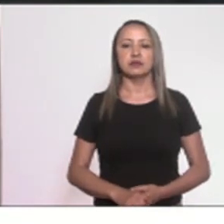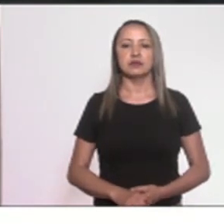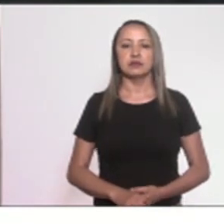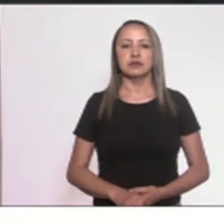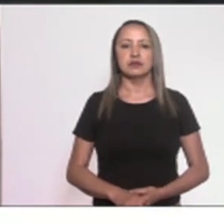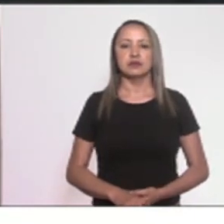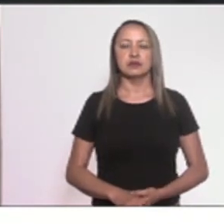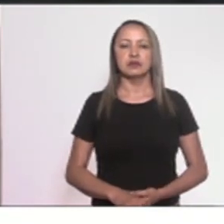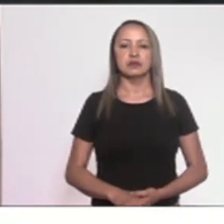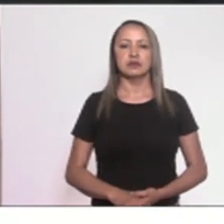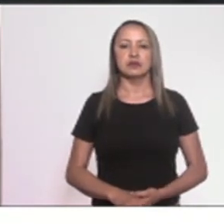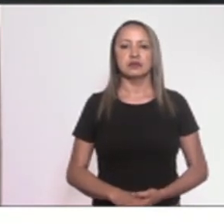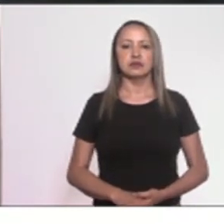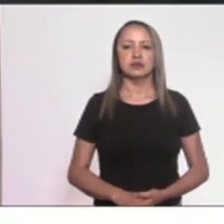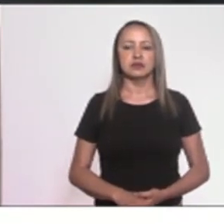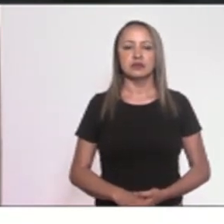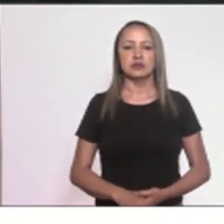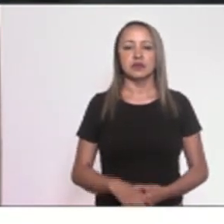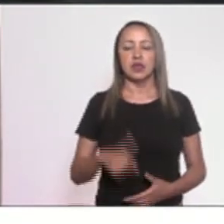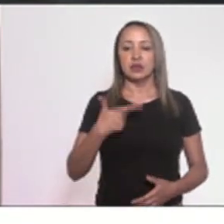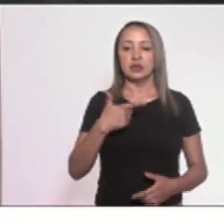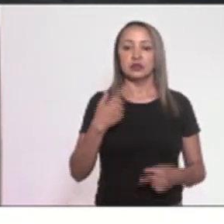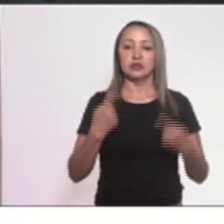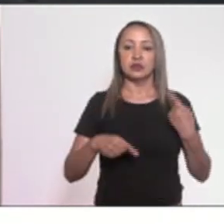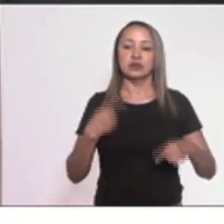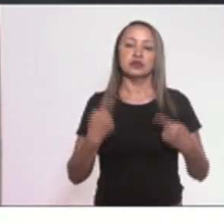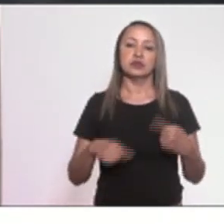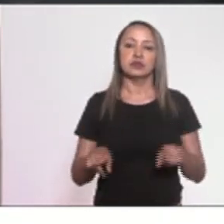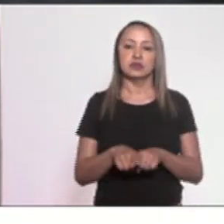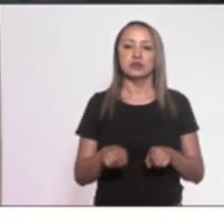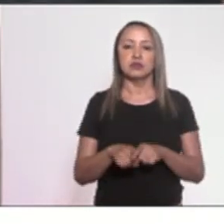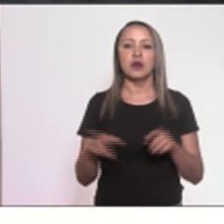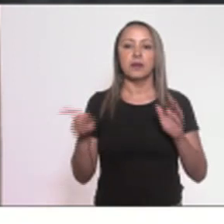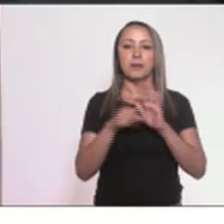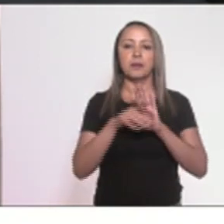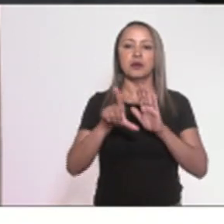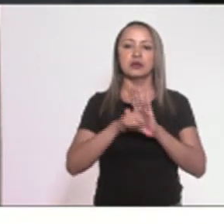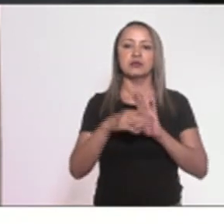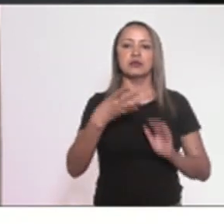comissões. Em segunda discussão, redação do vencido, projeto de lei